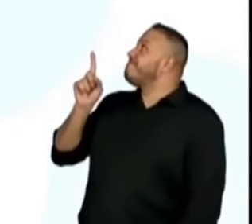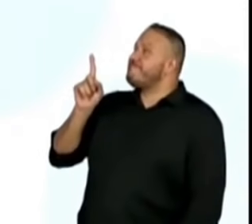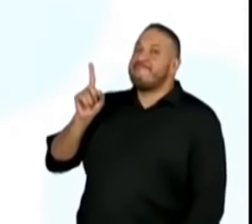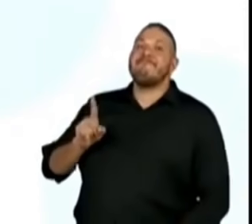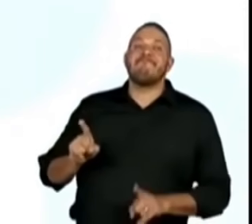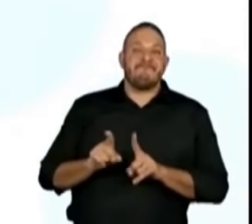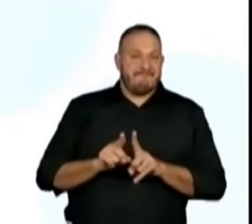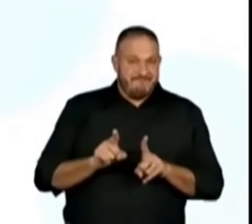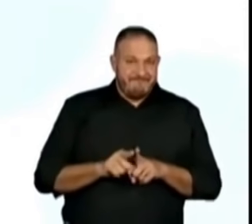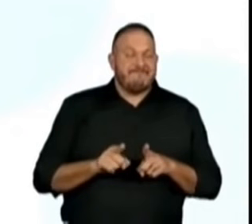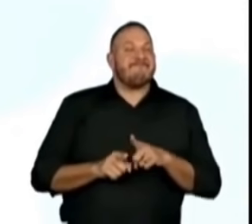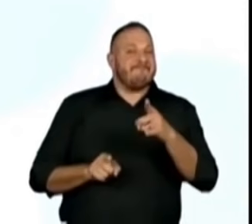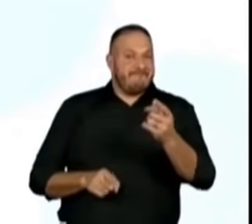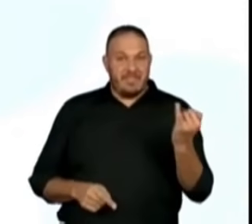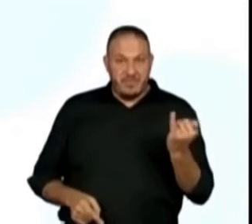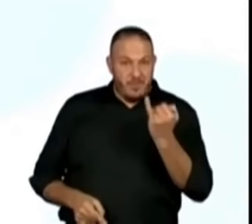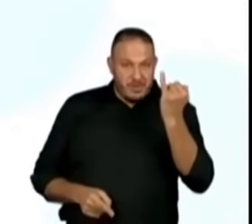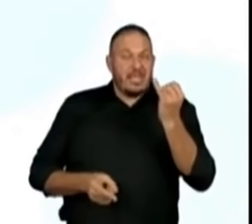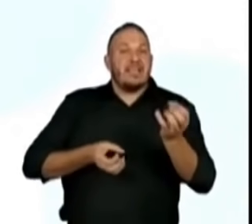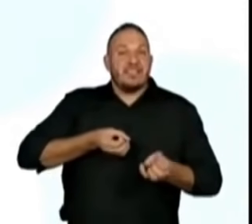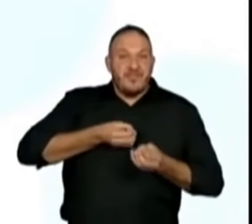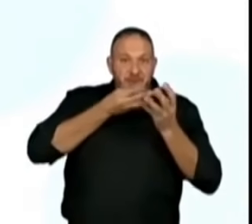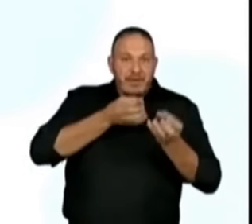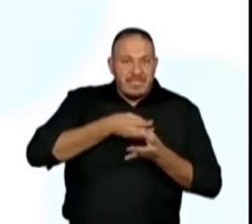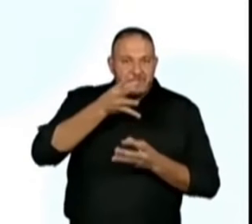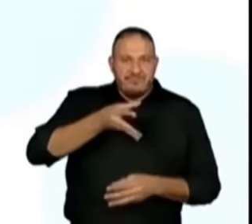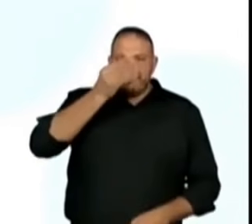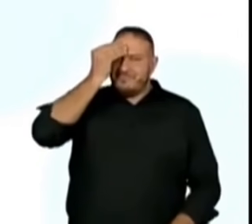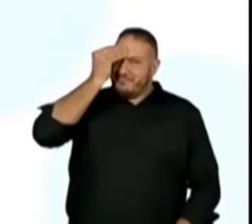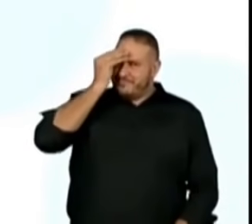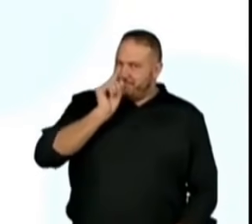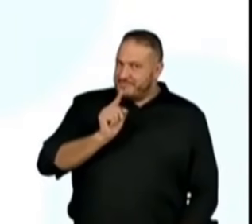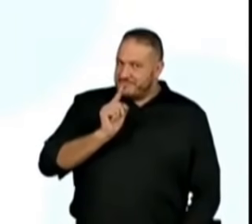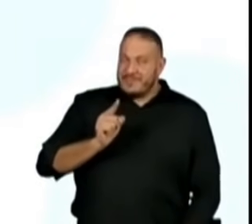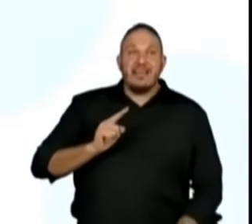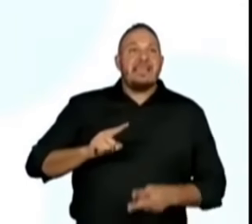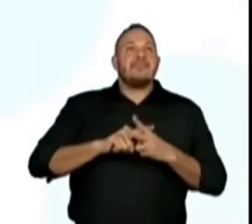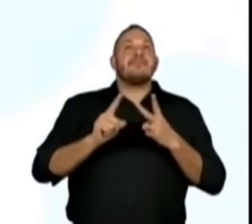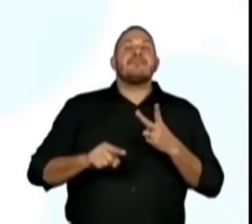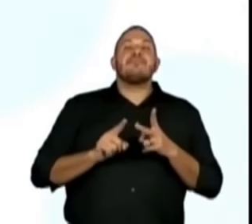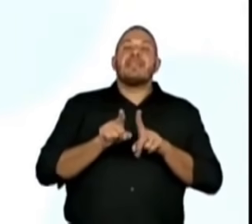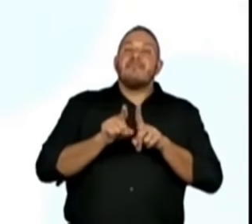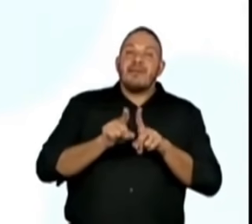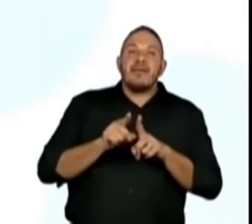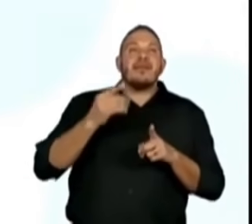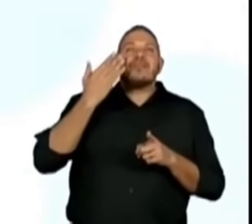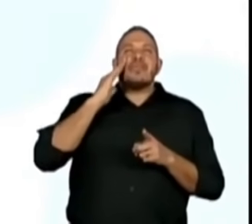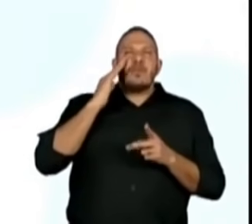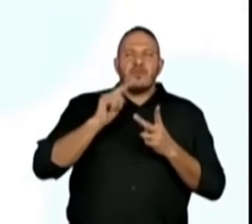outra informação que nós vamos utilizar. E também vamos entender o que são